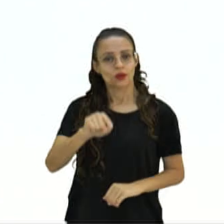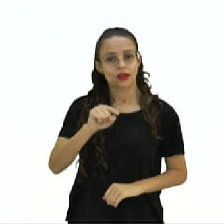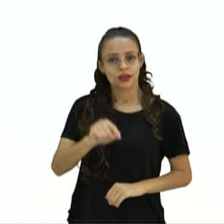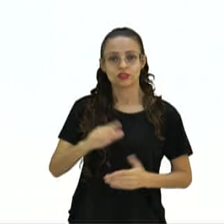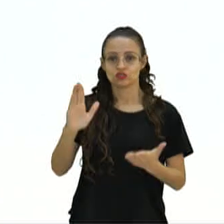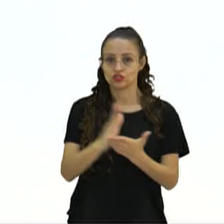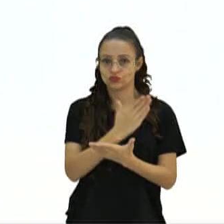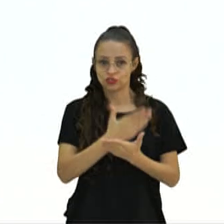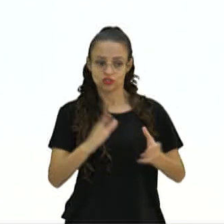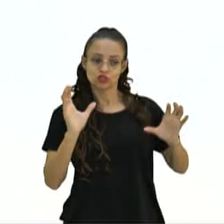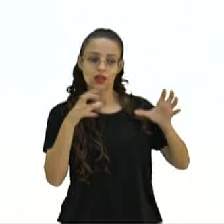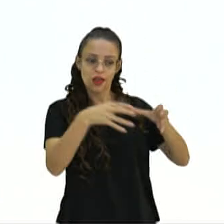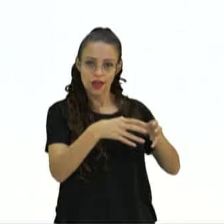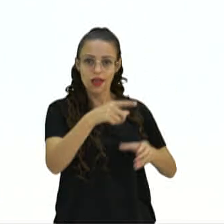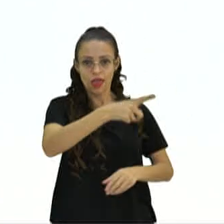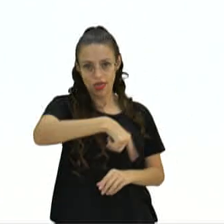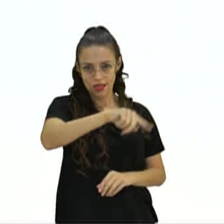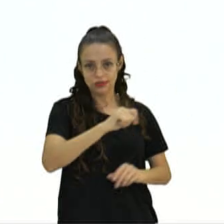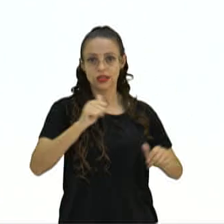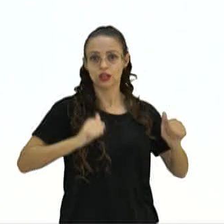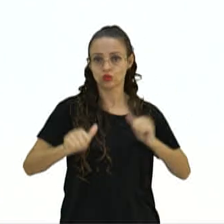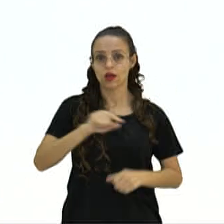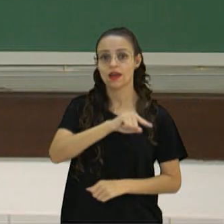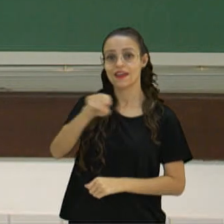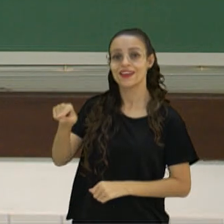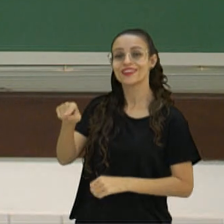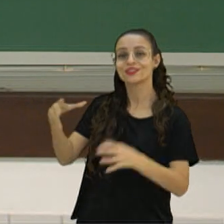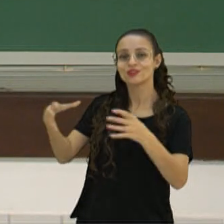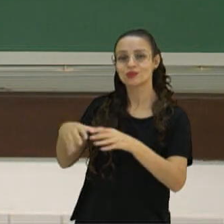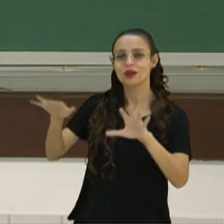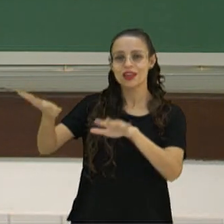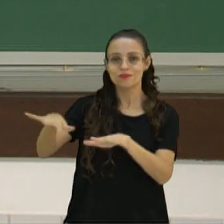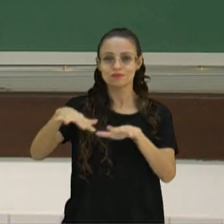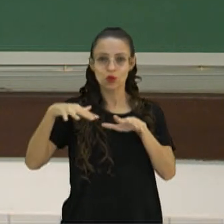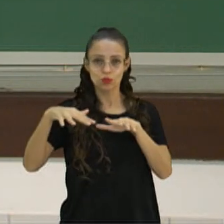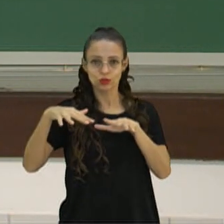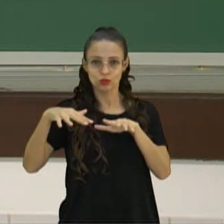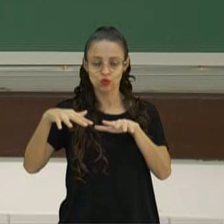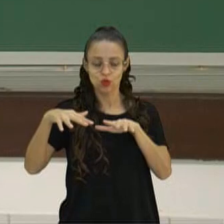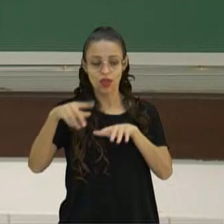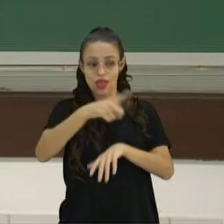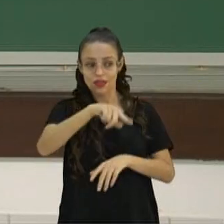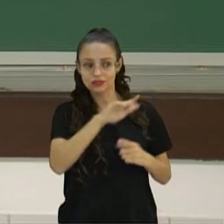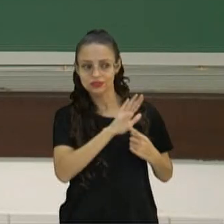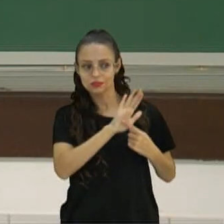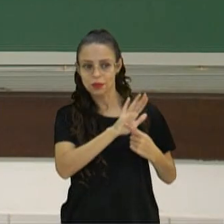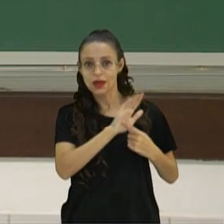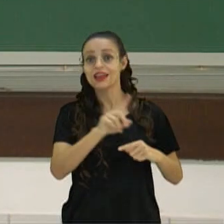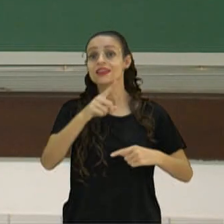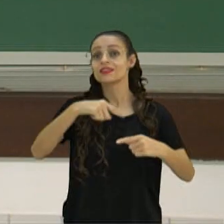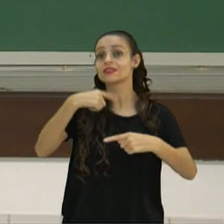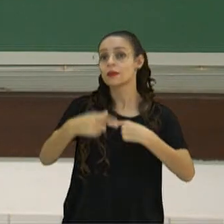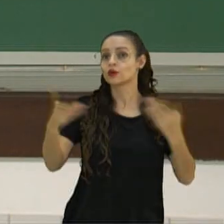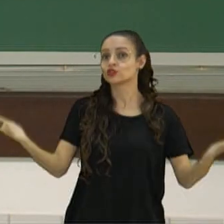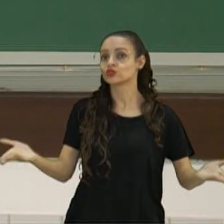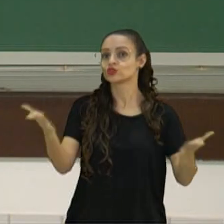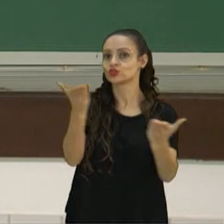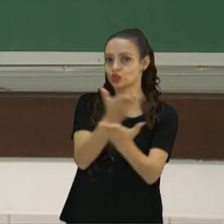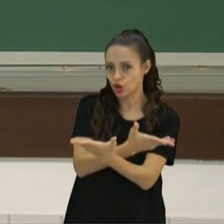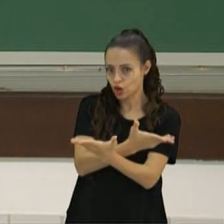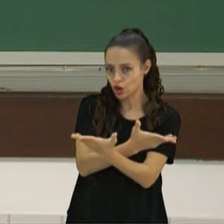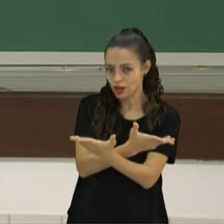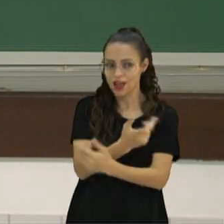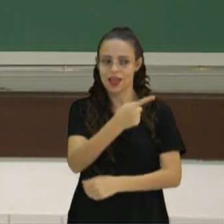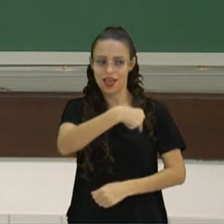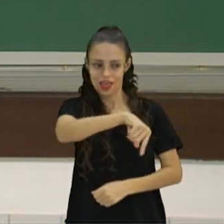o grupo entre atores e público, né? Então, o grupo vai estar assistindo, o outro vai estar atuando, depois vai trocar esses papéis, né? Ali